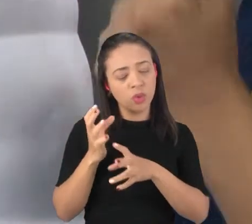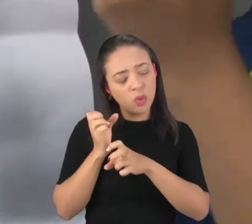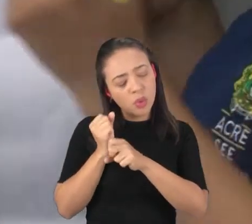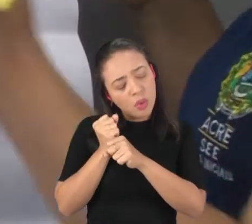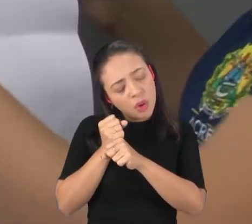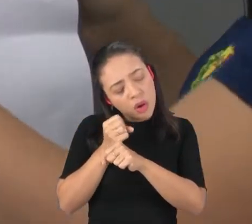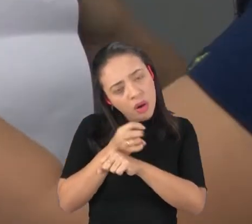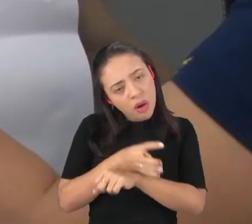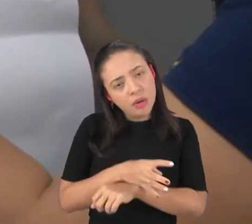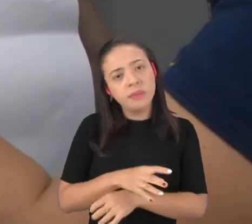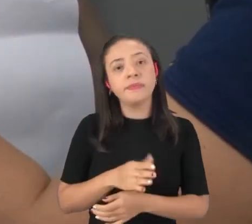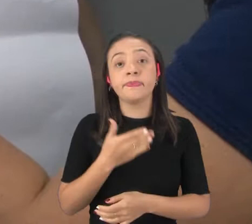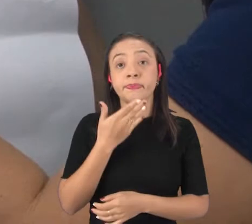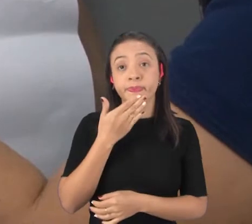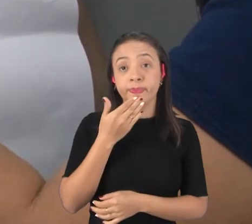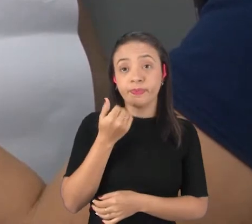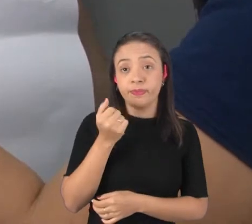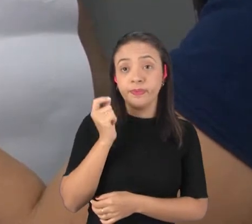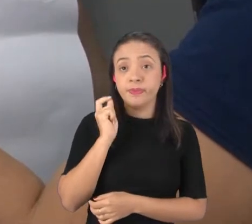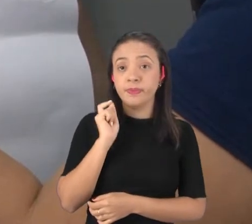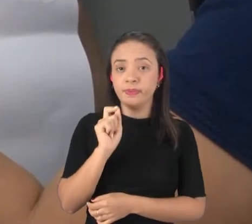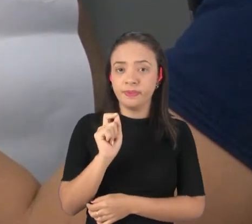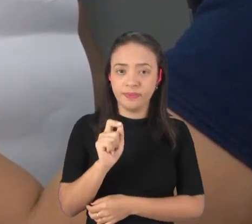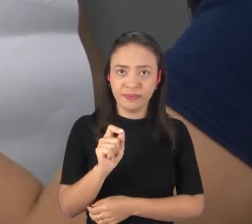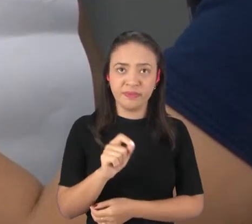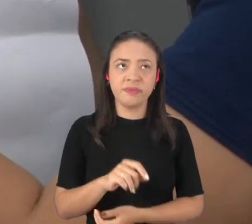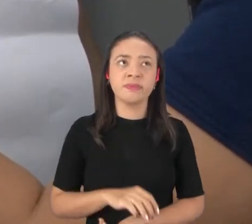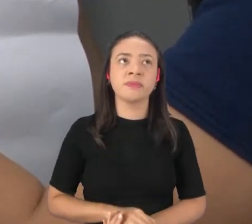cedo. Mais adequado seria o quê? Uma